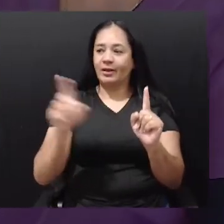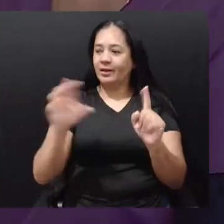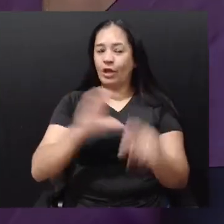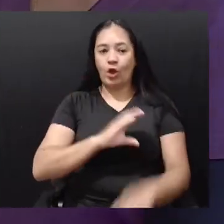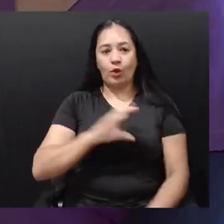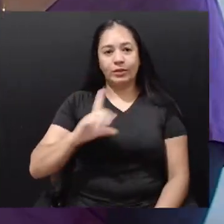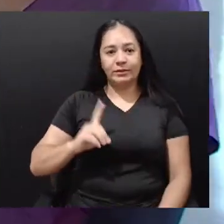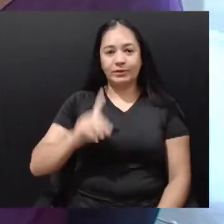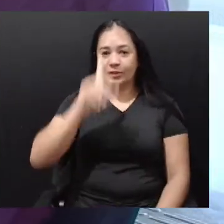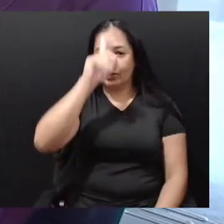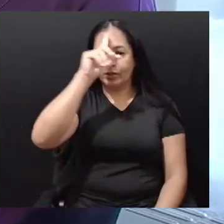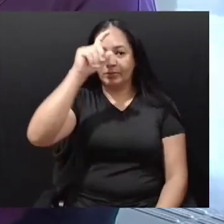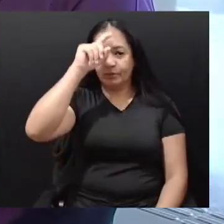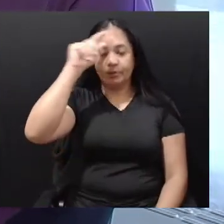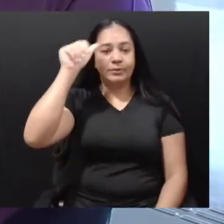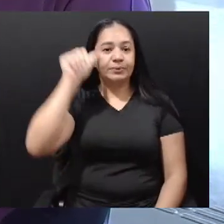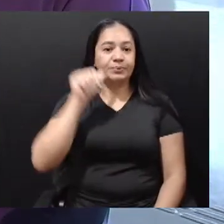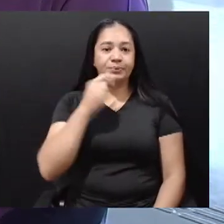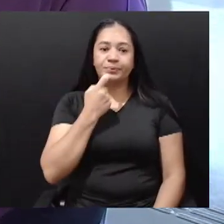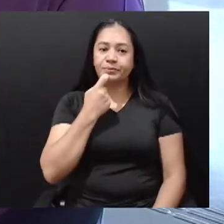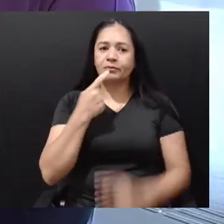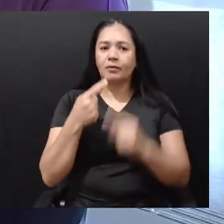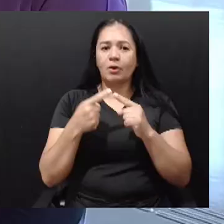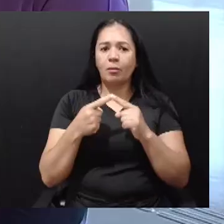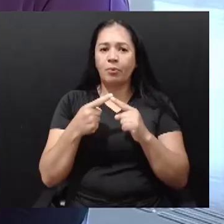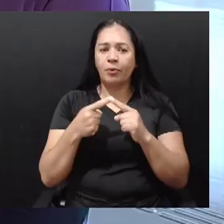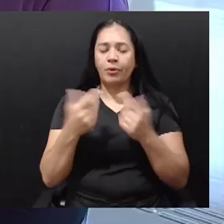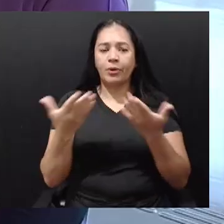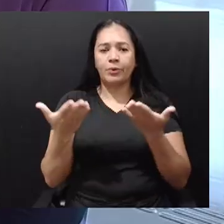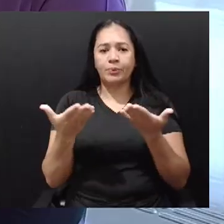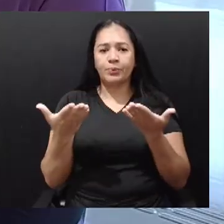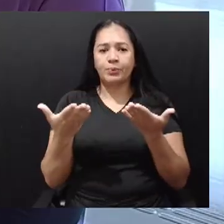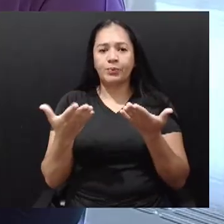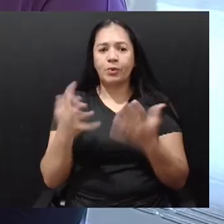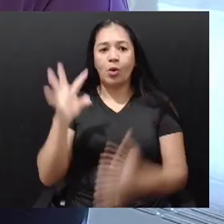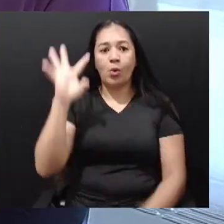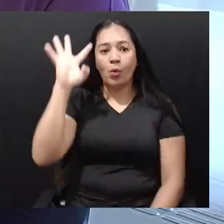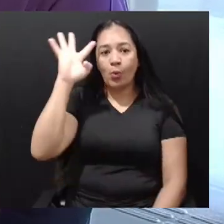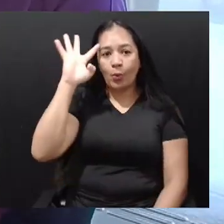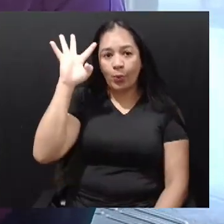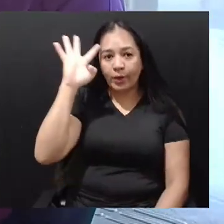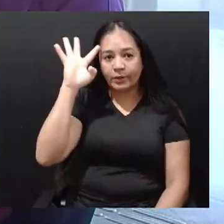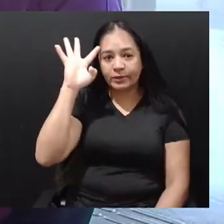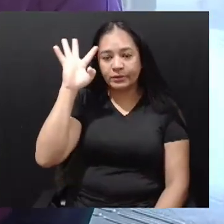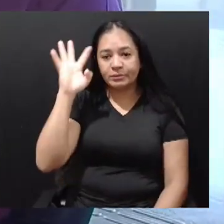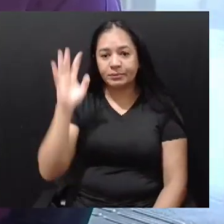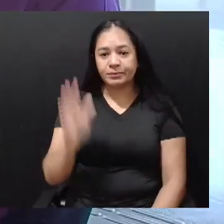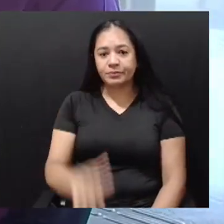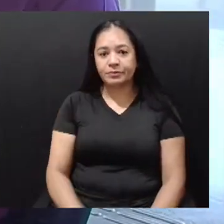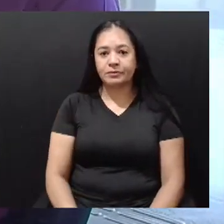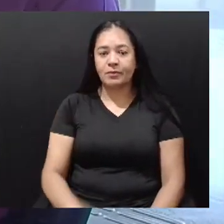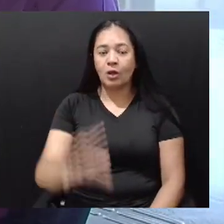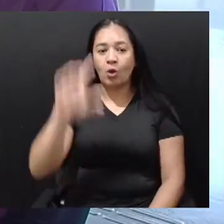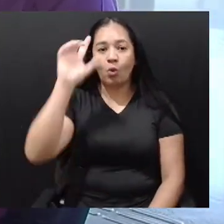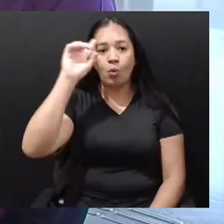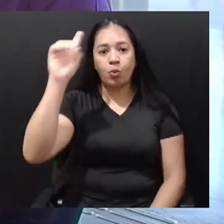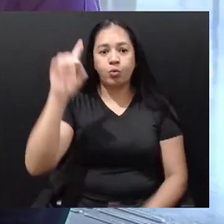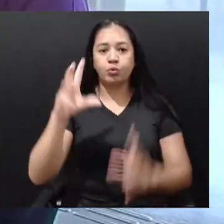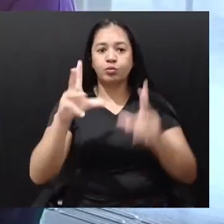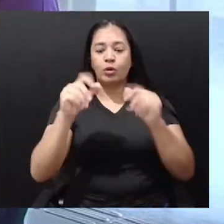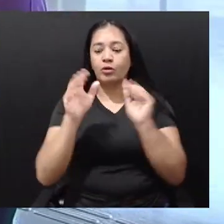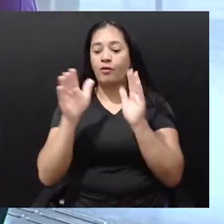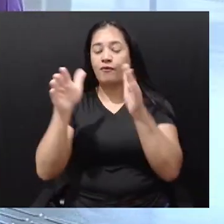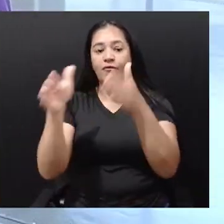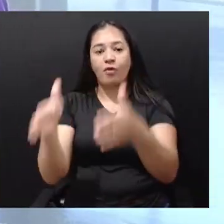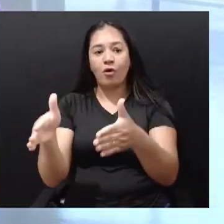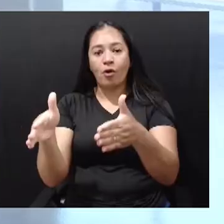Campinas, porque nesta quarta-feira, como você disse, é um dia todo voltado aí para essas